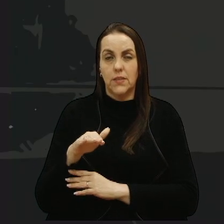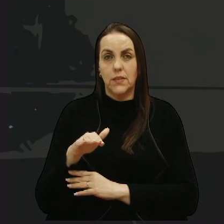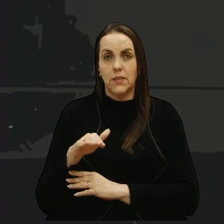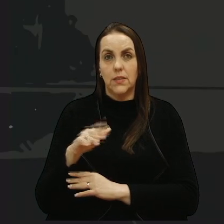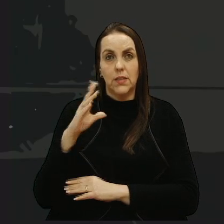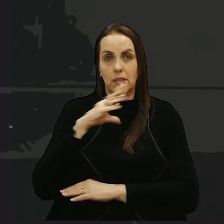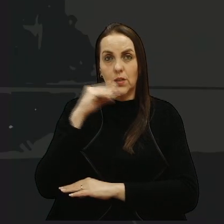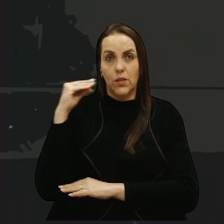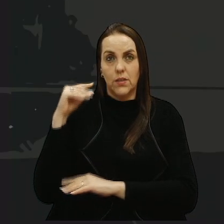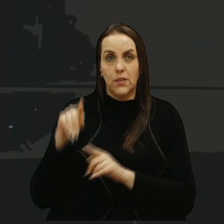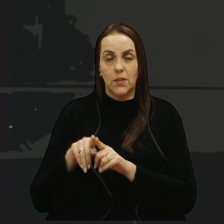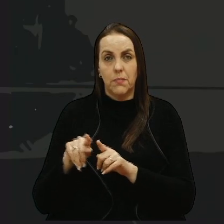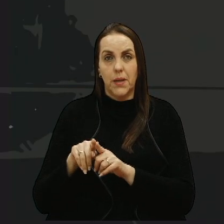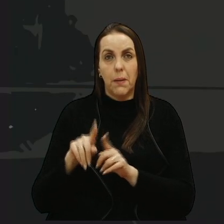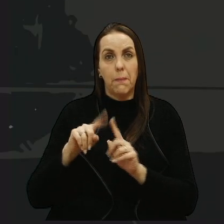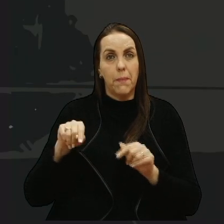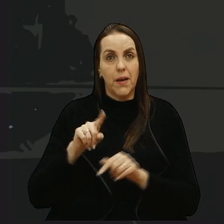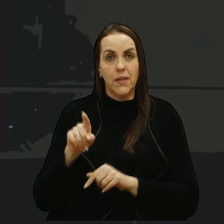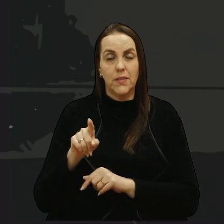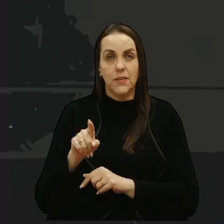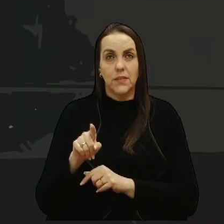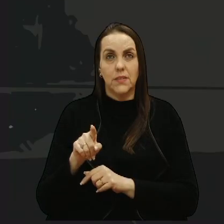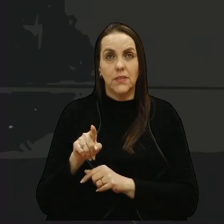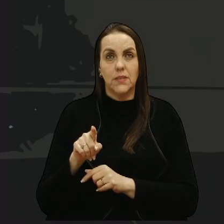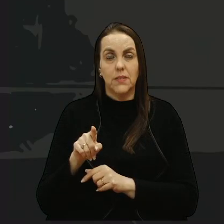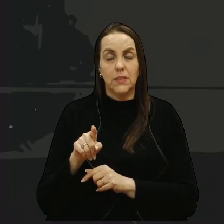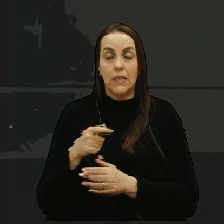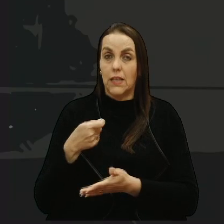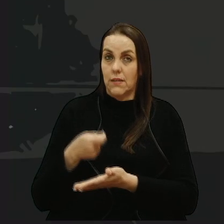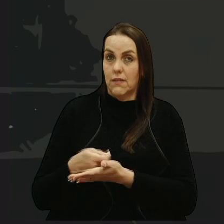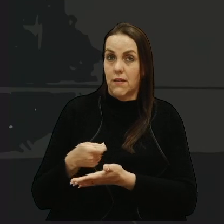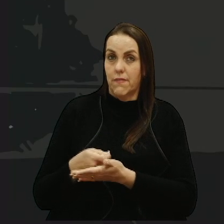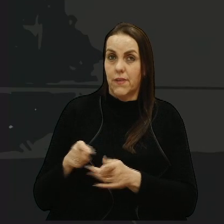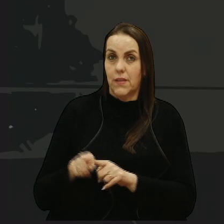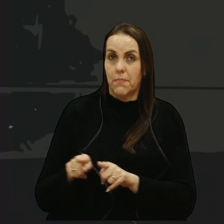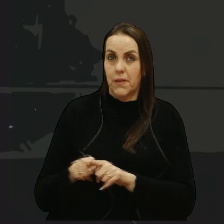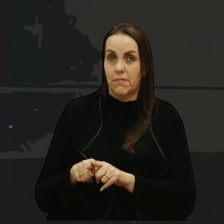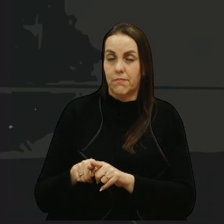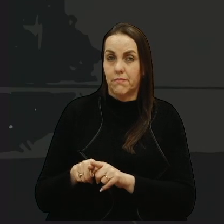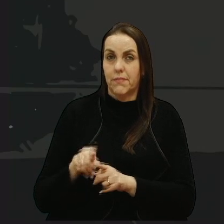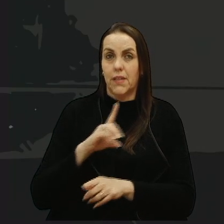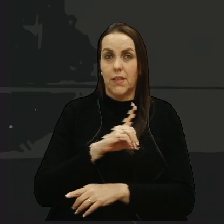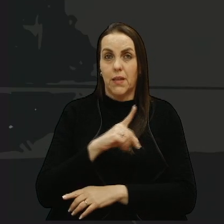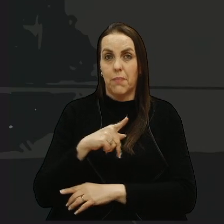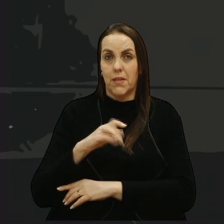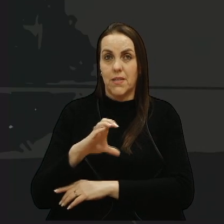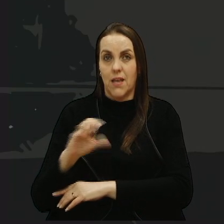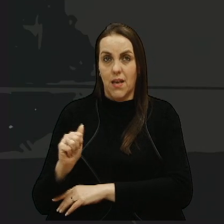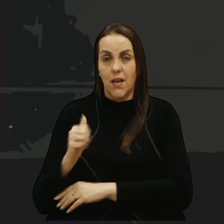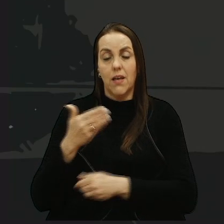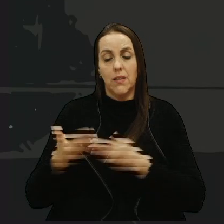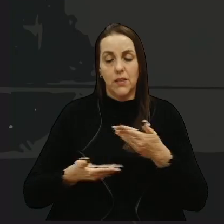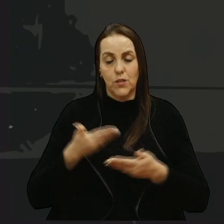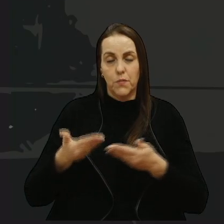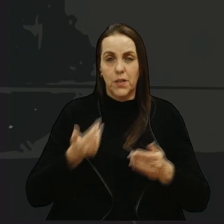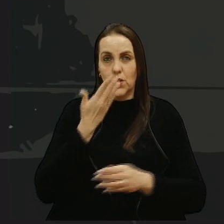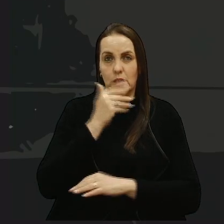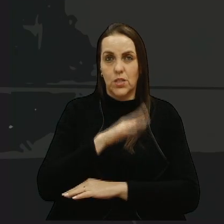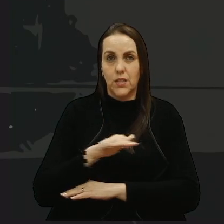os adolescentes, mas também elas trazem deveres. A DPCA, ela atende muitas crianças